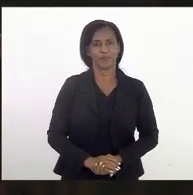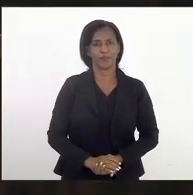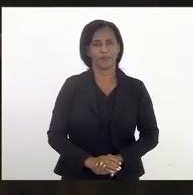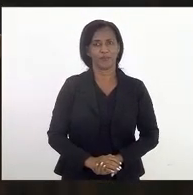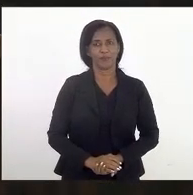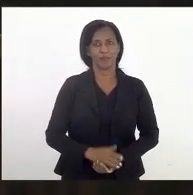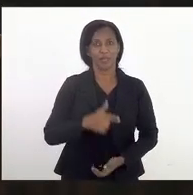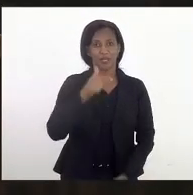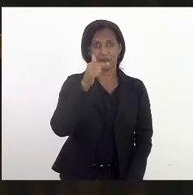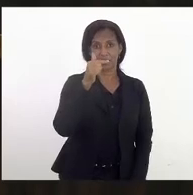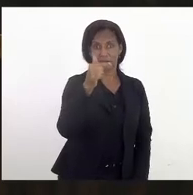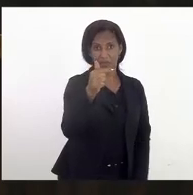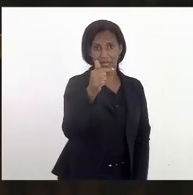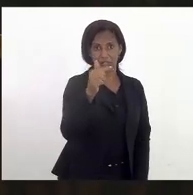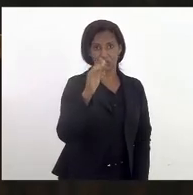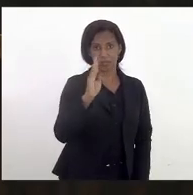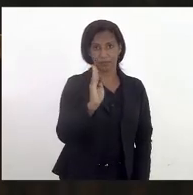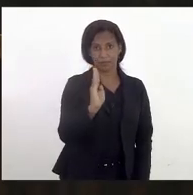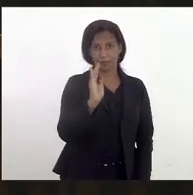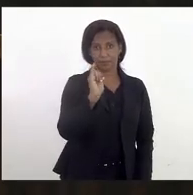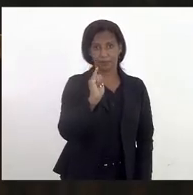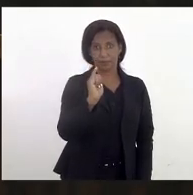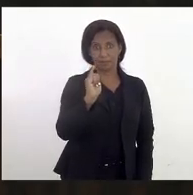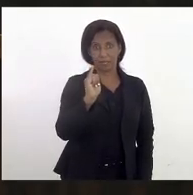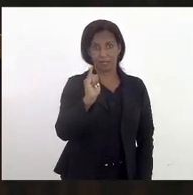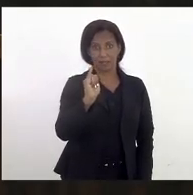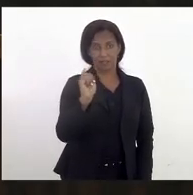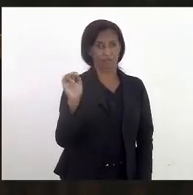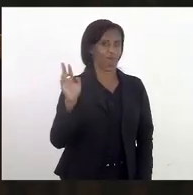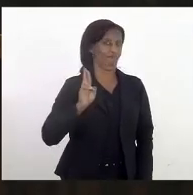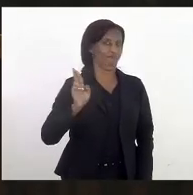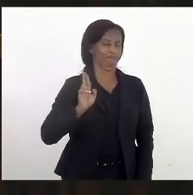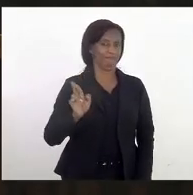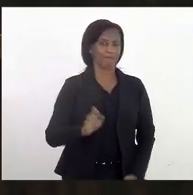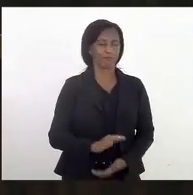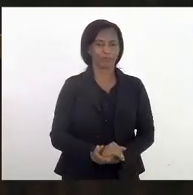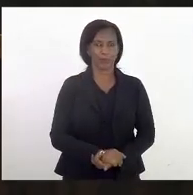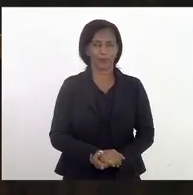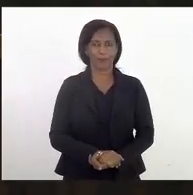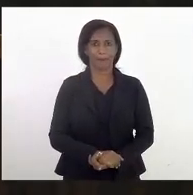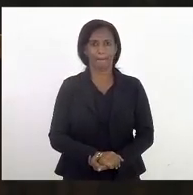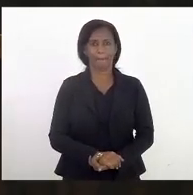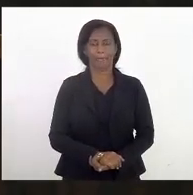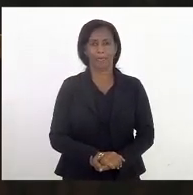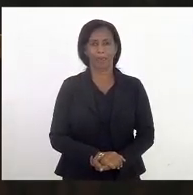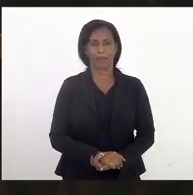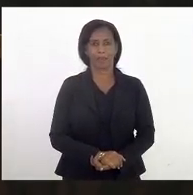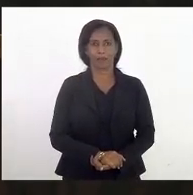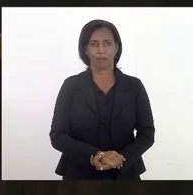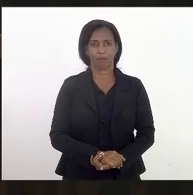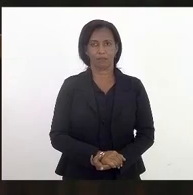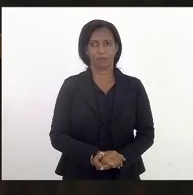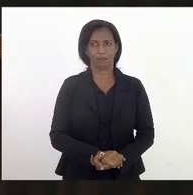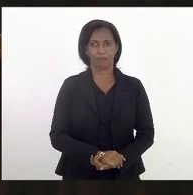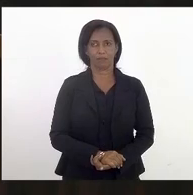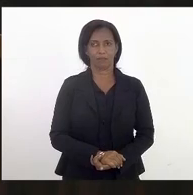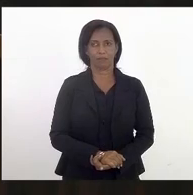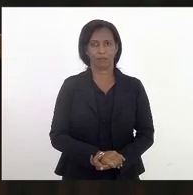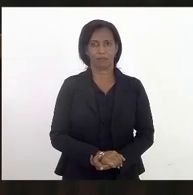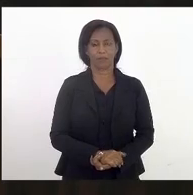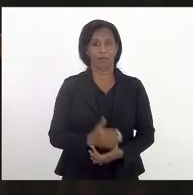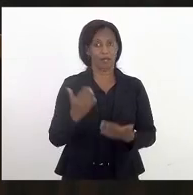há sete bilhões de reais e em relação